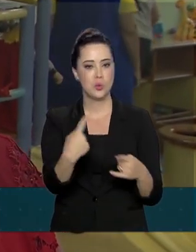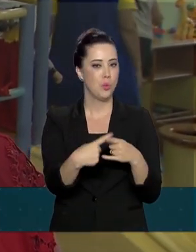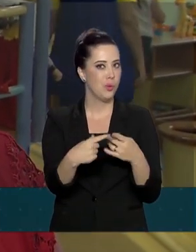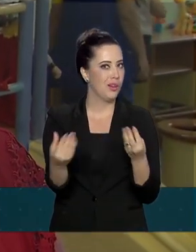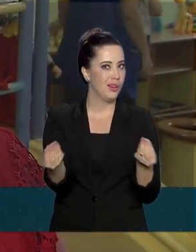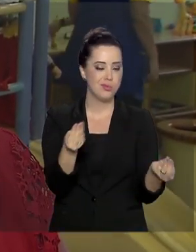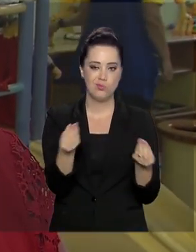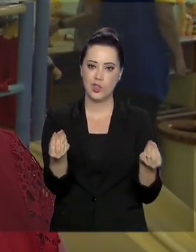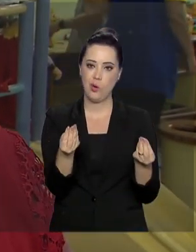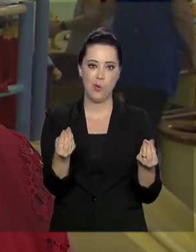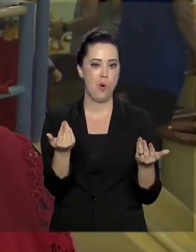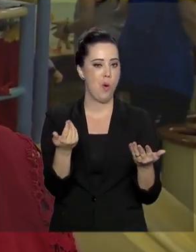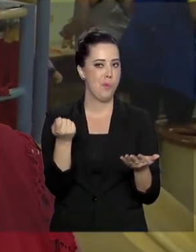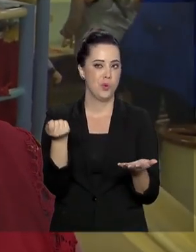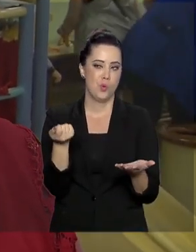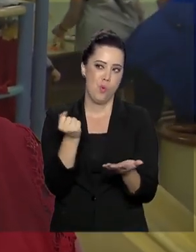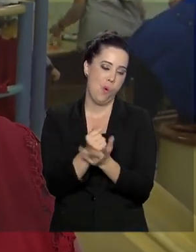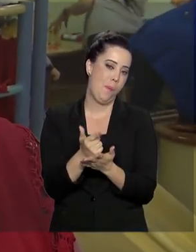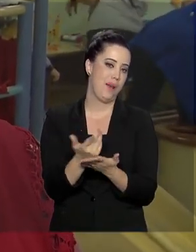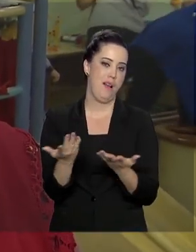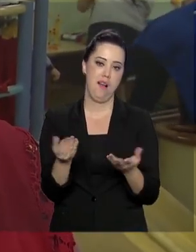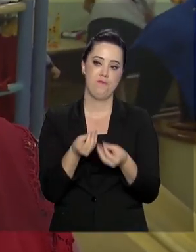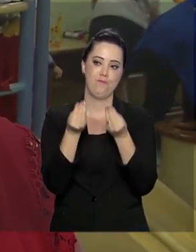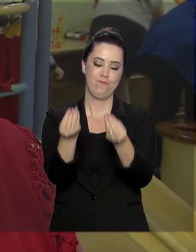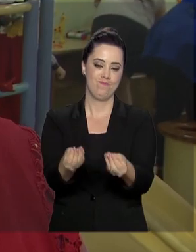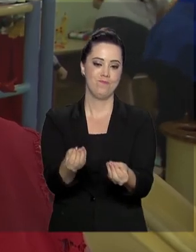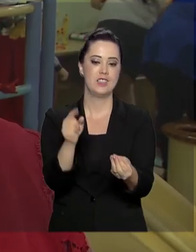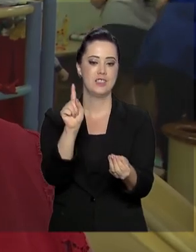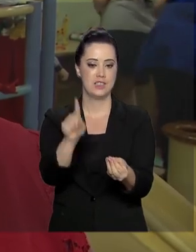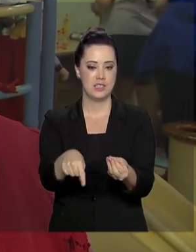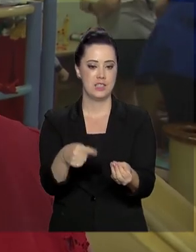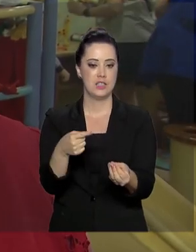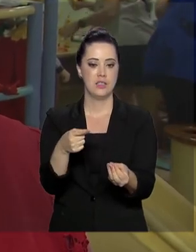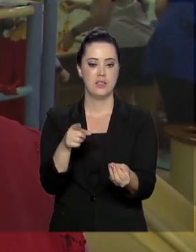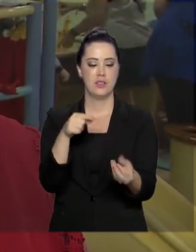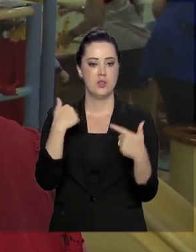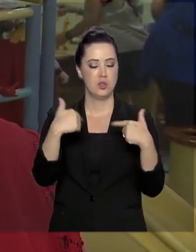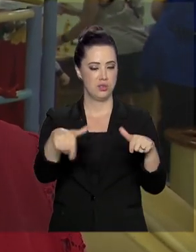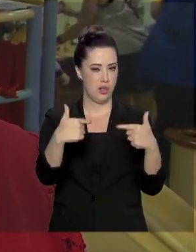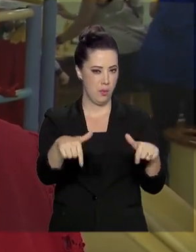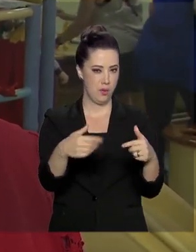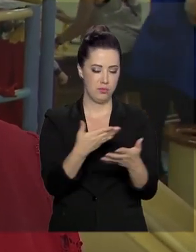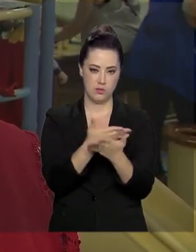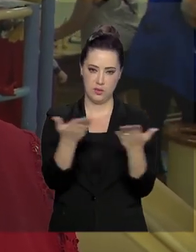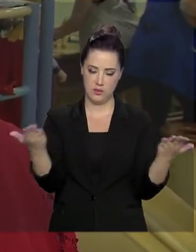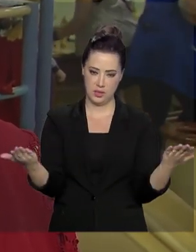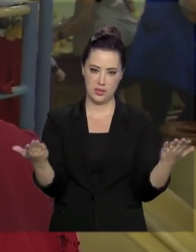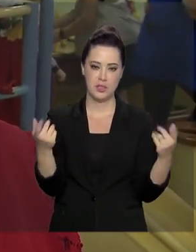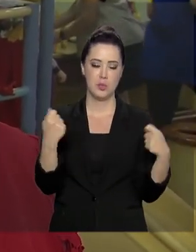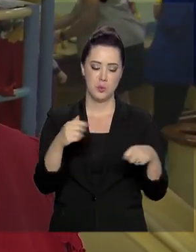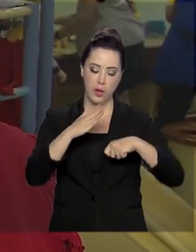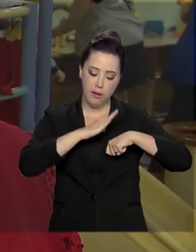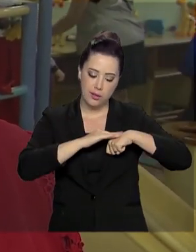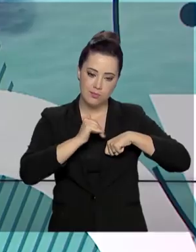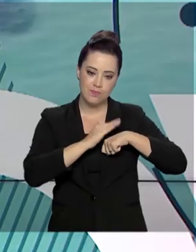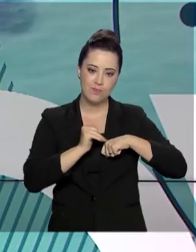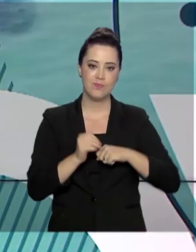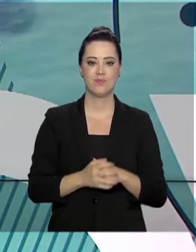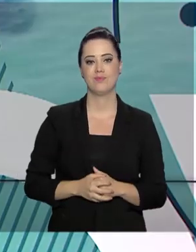condições de dar, não tenho mesmo. Eu acho assim, né, que é um trabalho que você faz porque tem carinho.